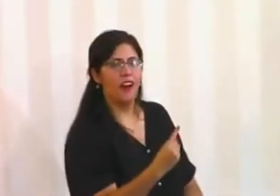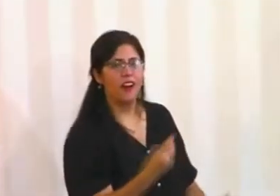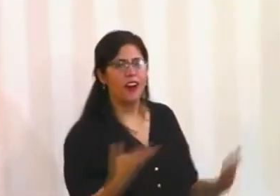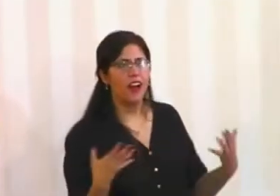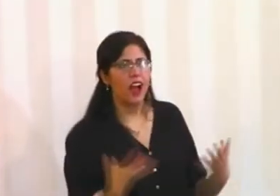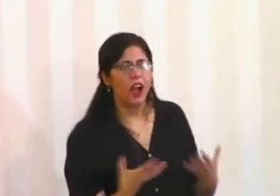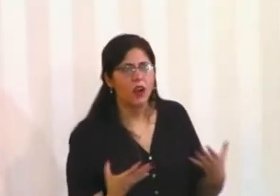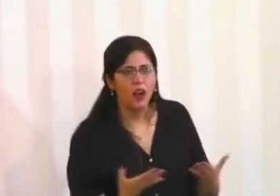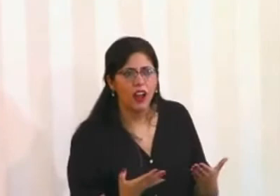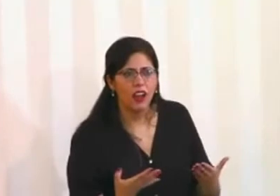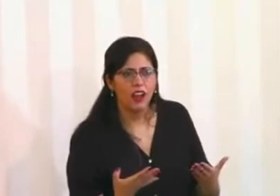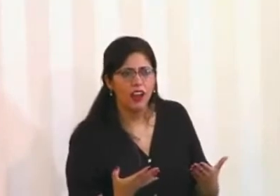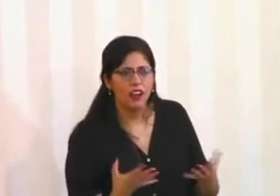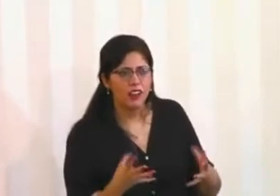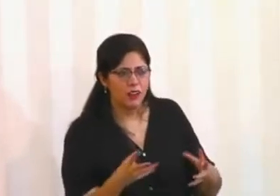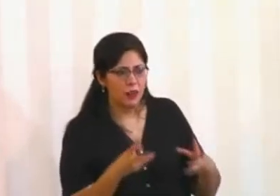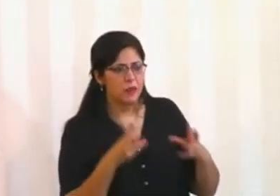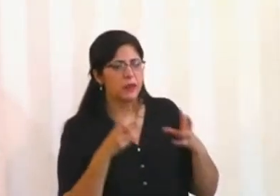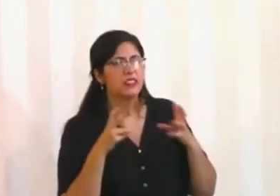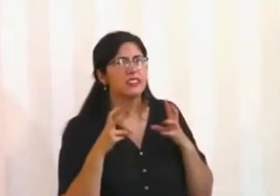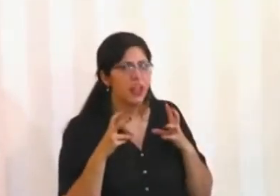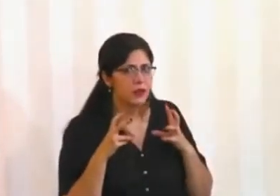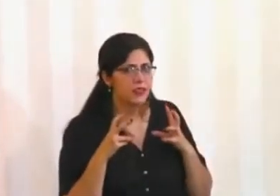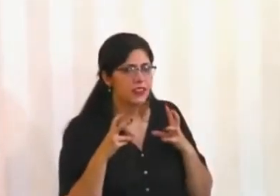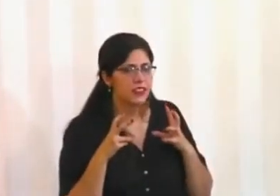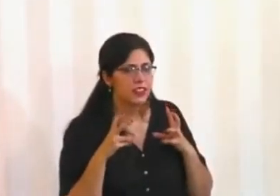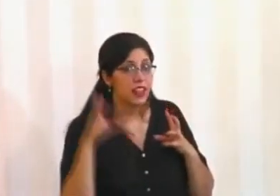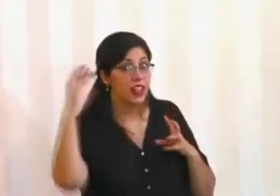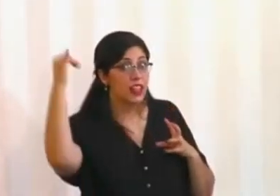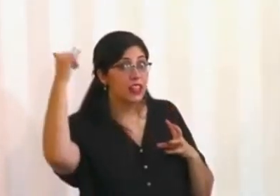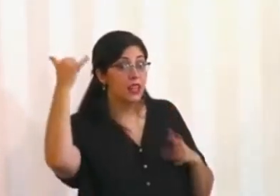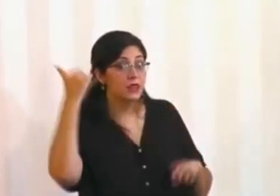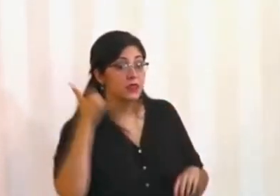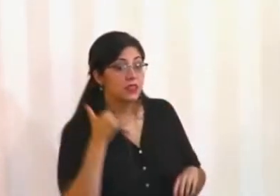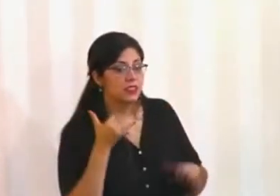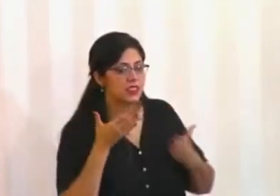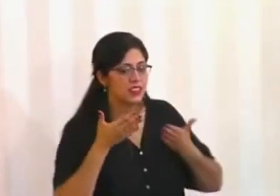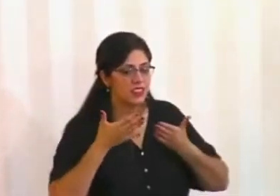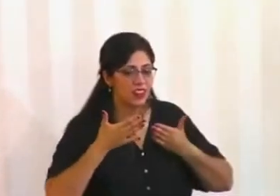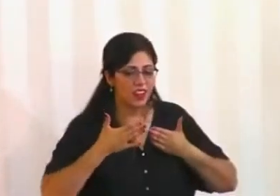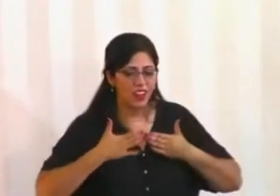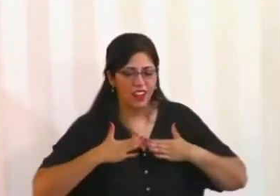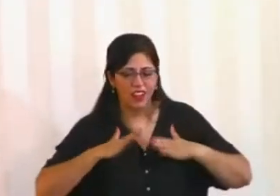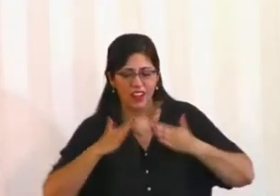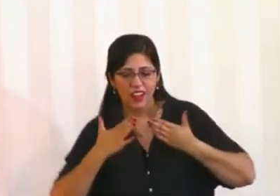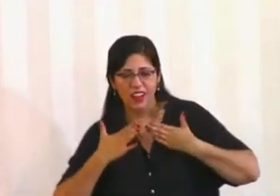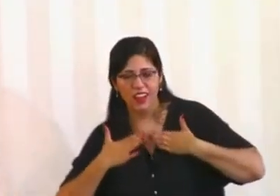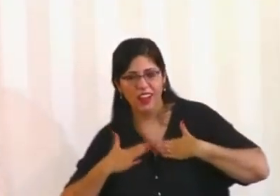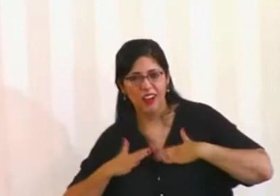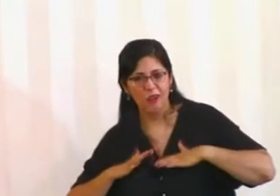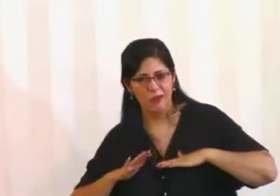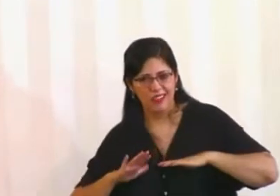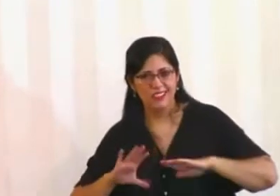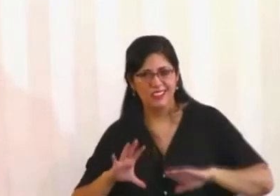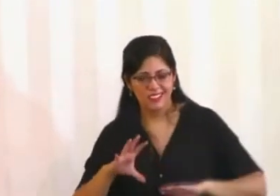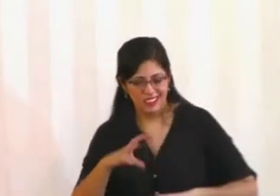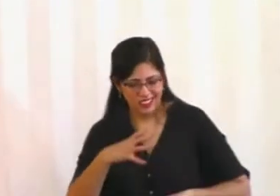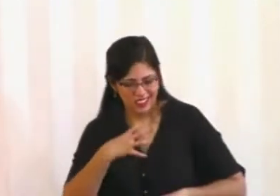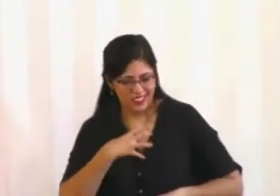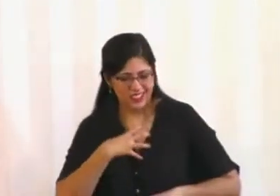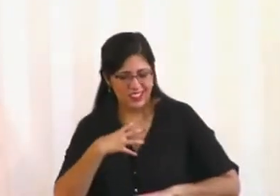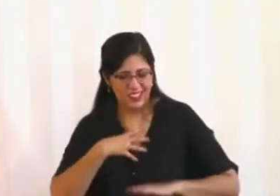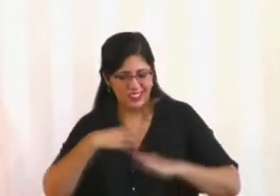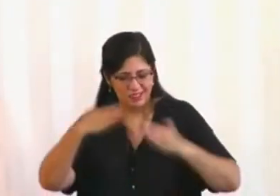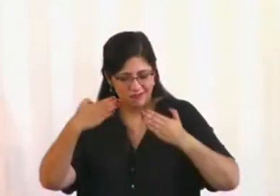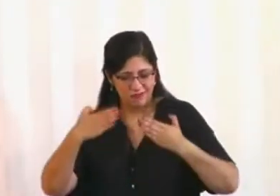Mas vocês já viram a leitura do texto. Deus vai falar no momento mais suave, tranquilo, mostrando: eu estou